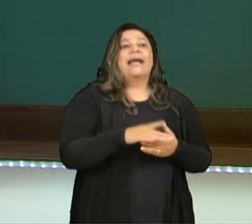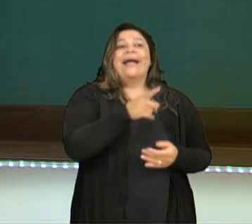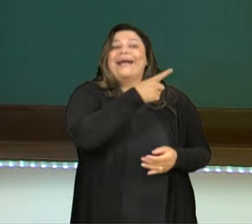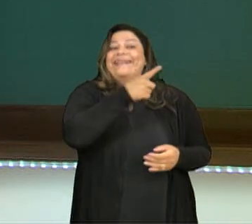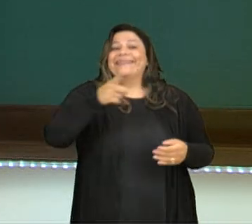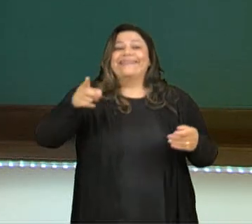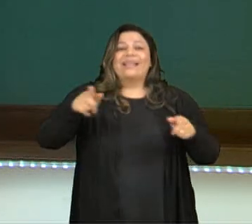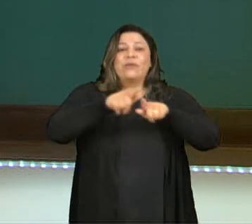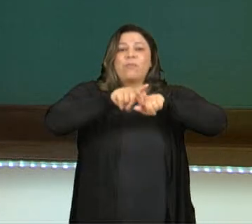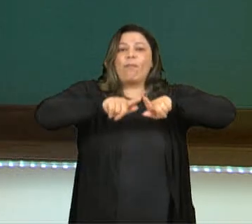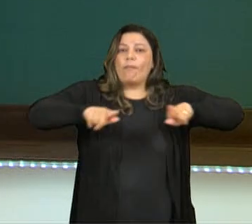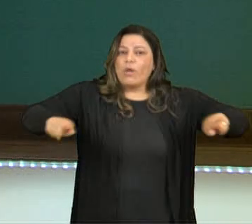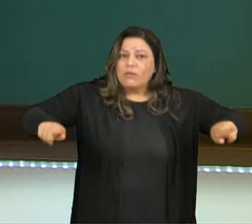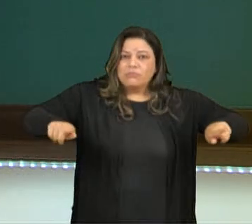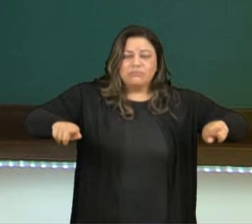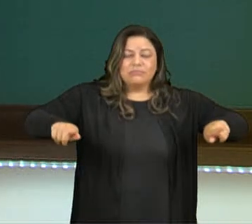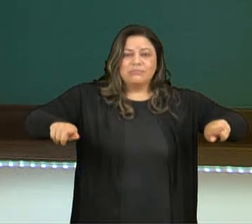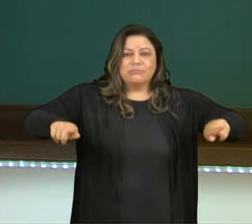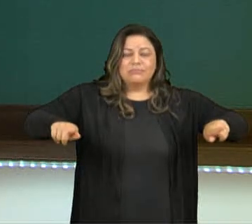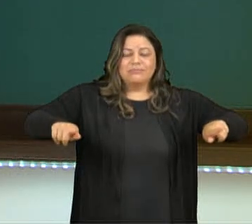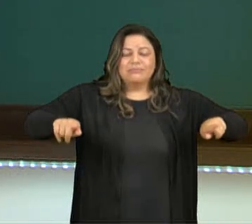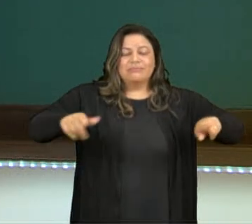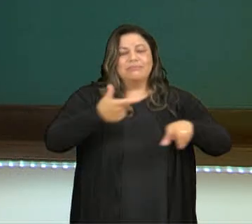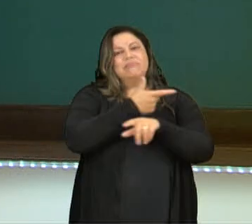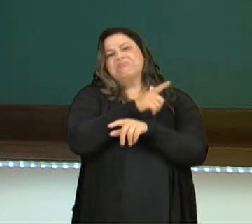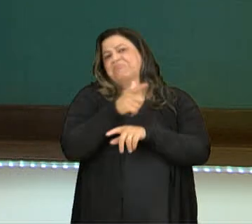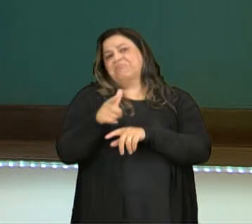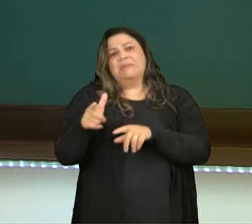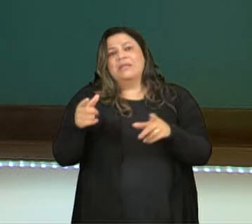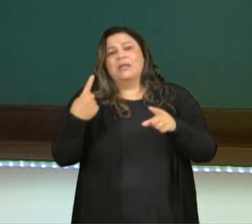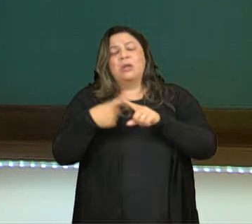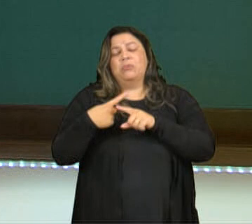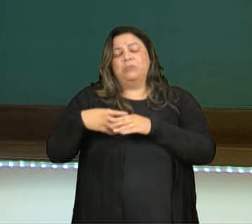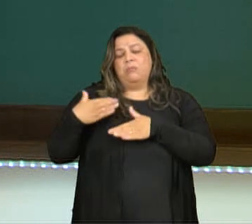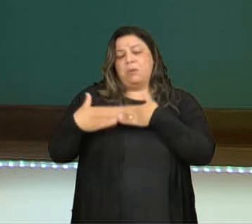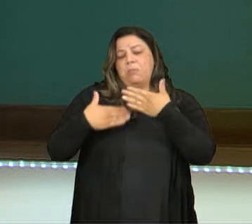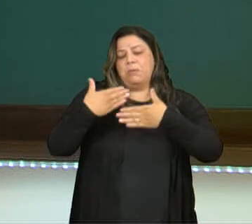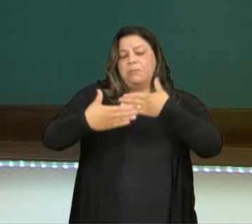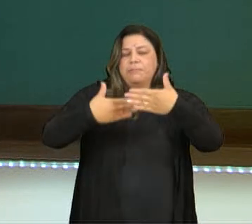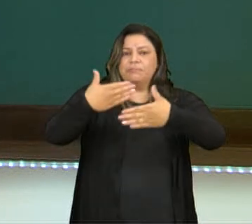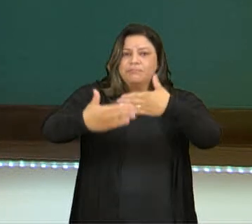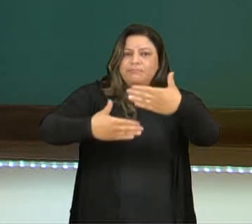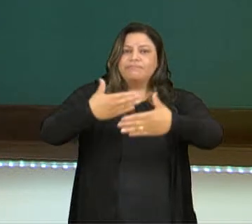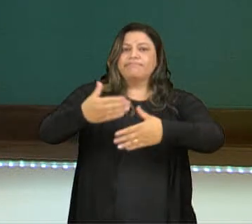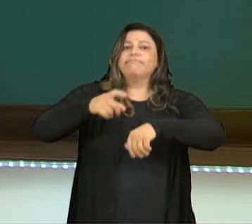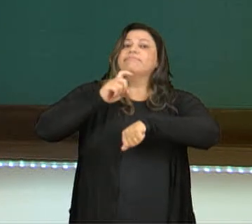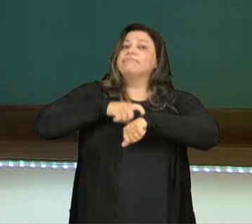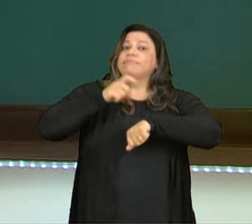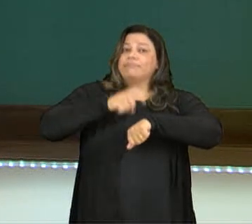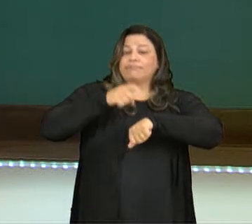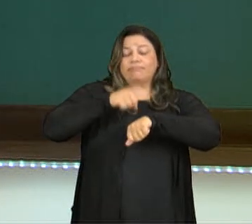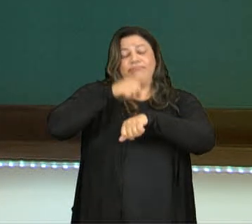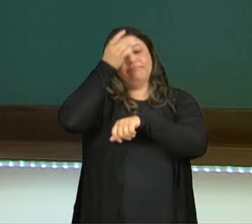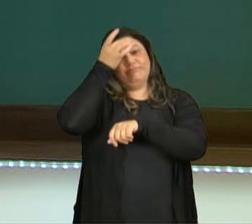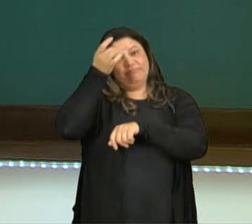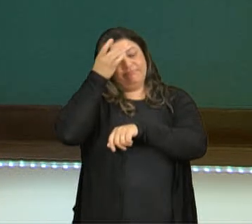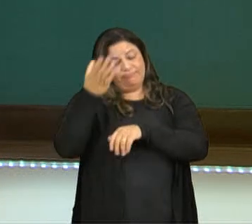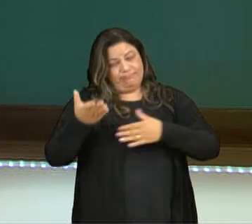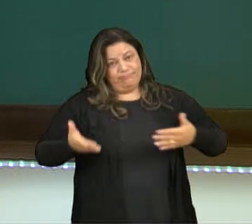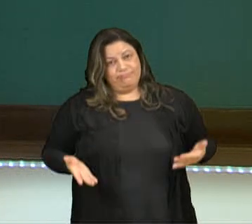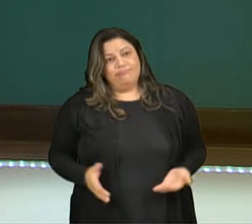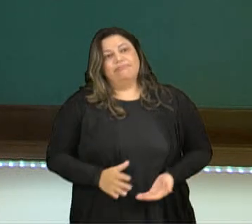se esgotam com facilidade, devido ao tempo de renovação e à facilidade de